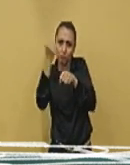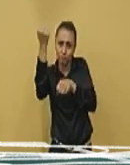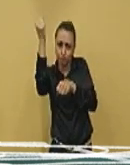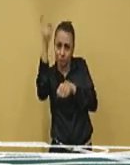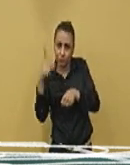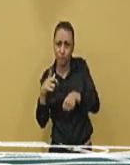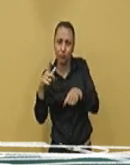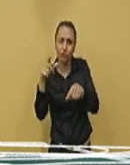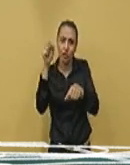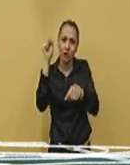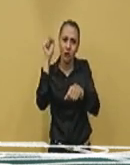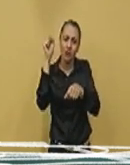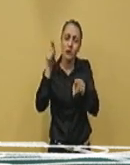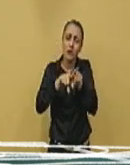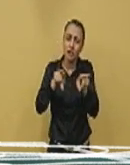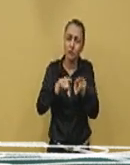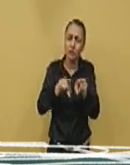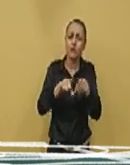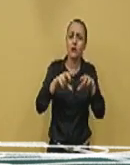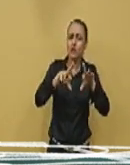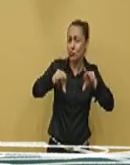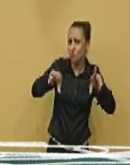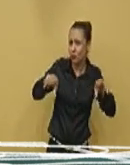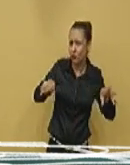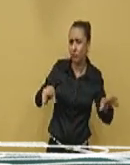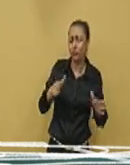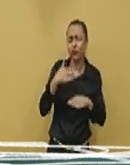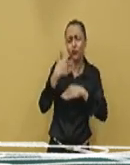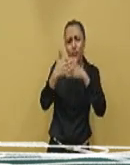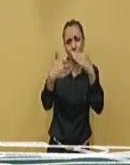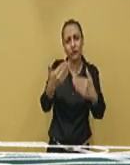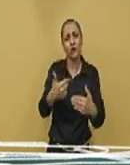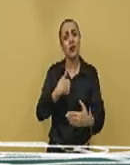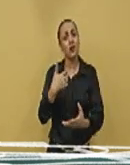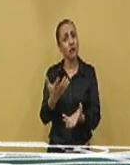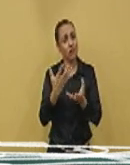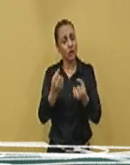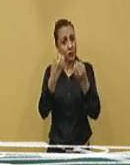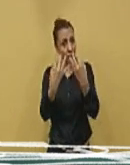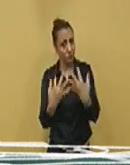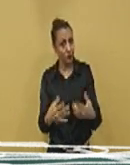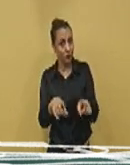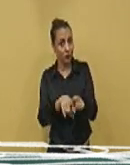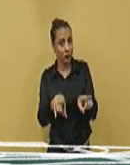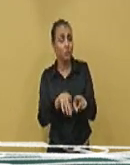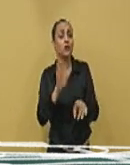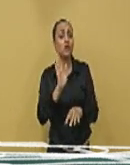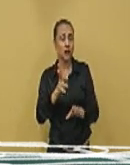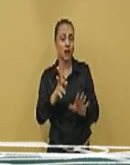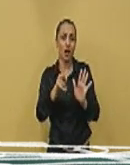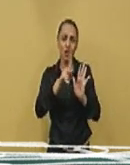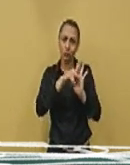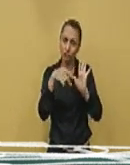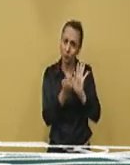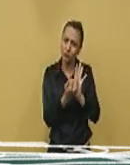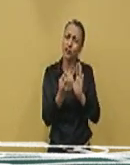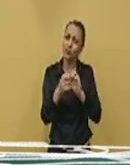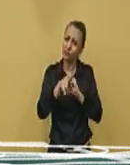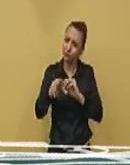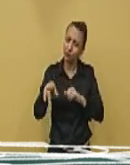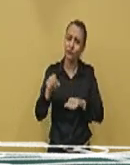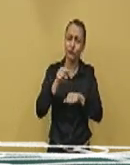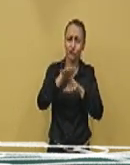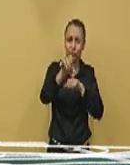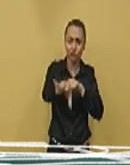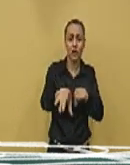desempenho do sistema elétrico. Já fiz outros avanços. Quero ressaltar, inclusive, que fiz vários projetos de extensão. Quero reforçar